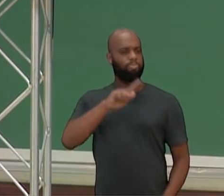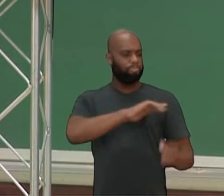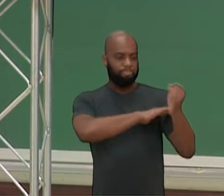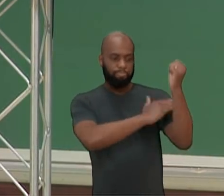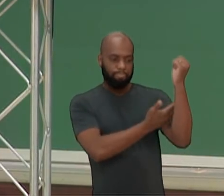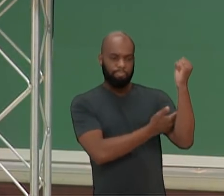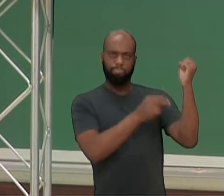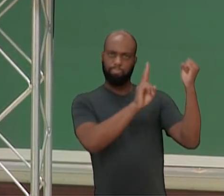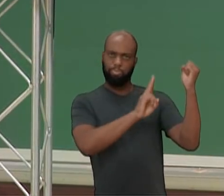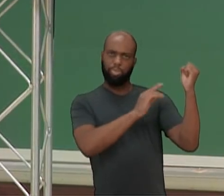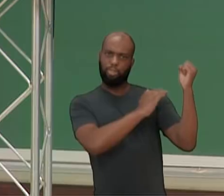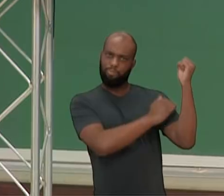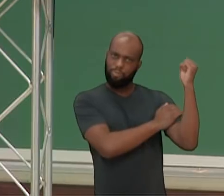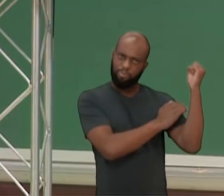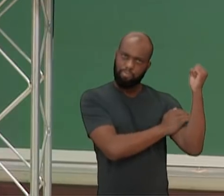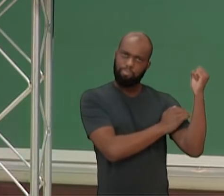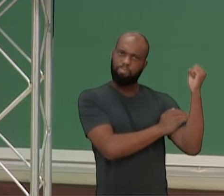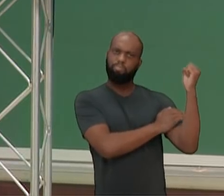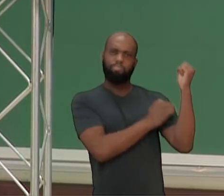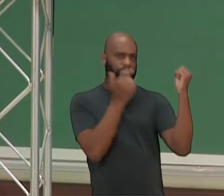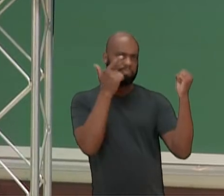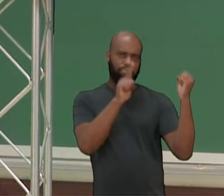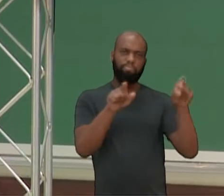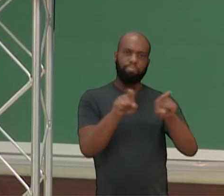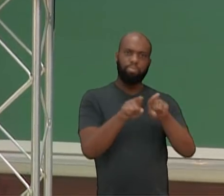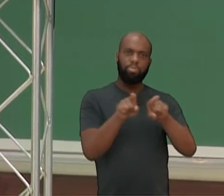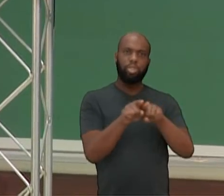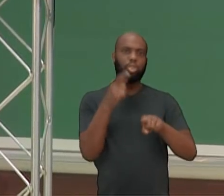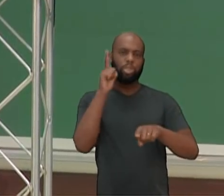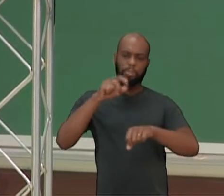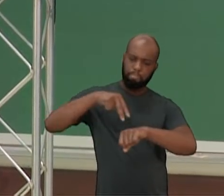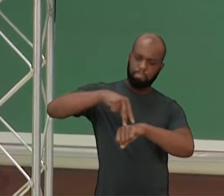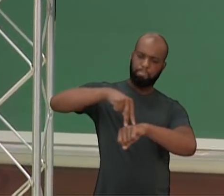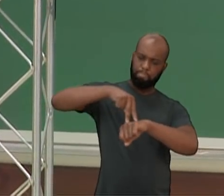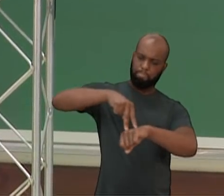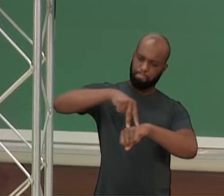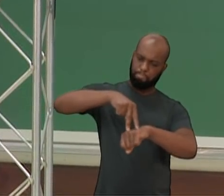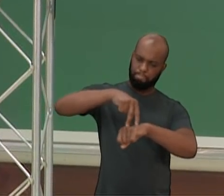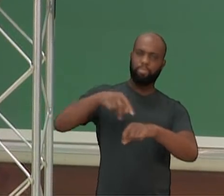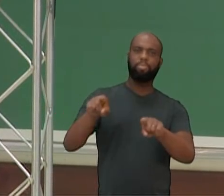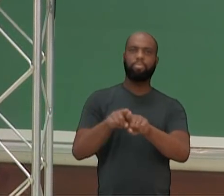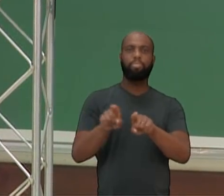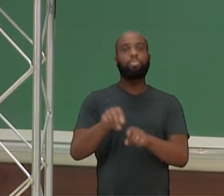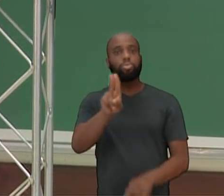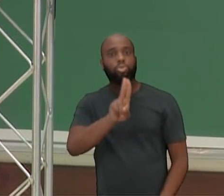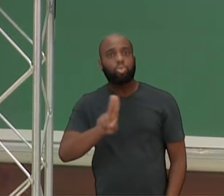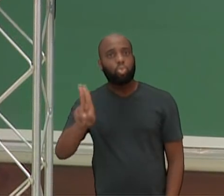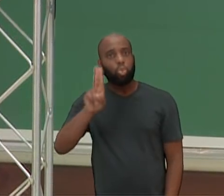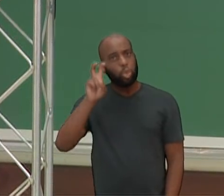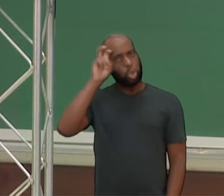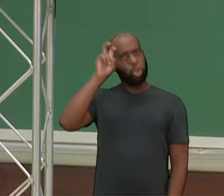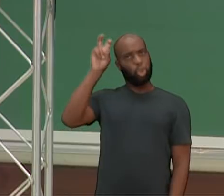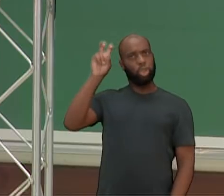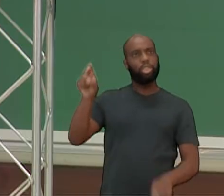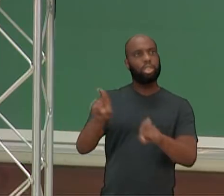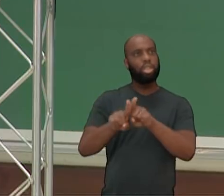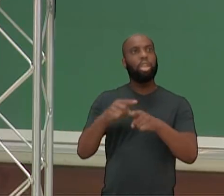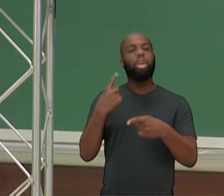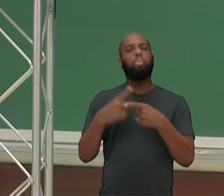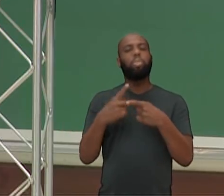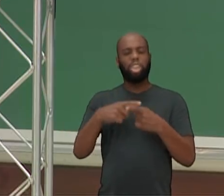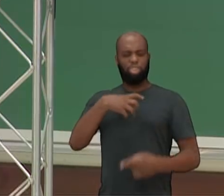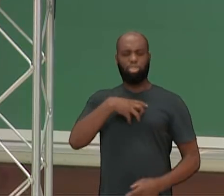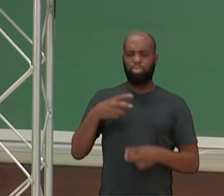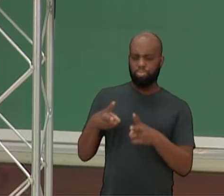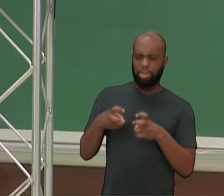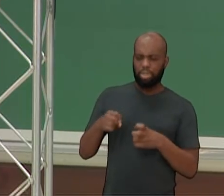aprende a usar a sua força, ela aprende a usar o equilíbrio, né? Ela usa a inteligência, porque ela vai ver que se ela puxar de uma